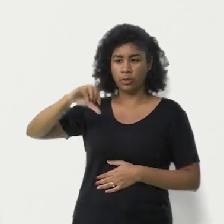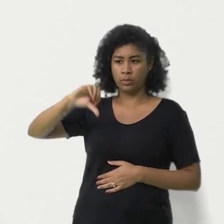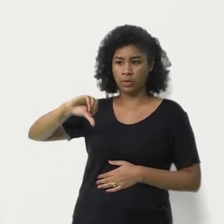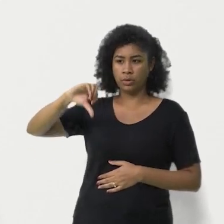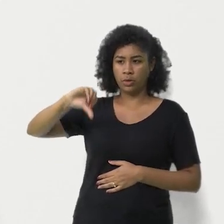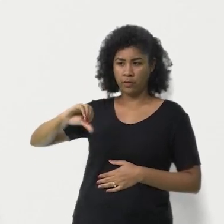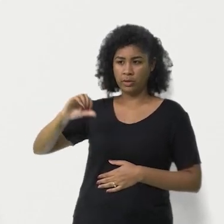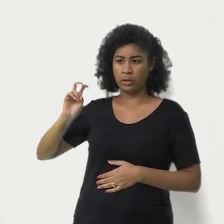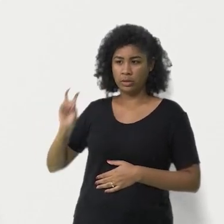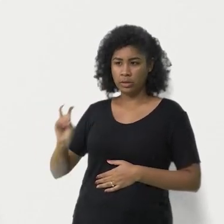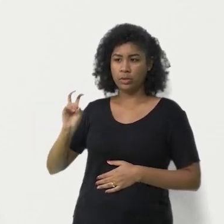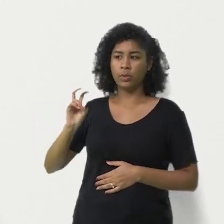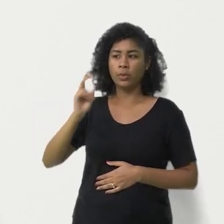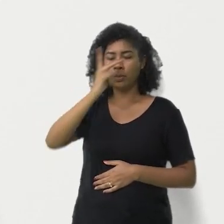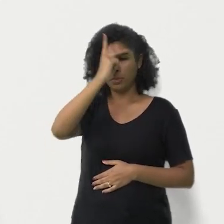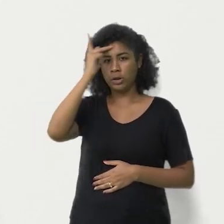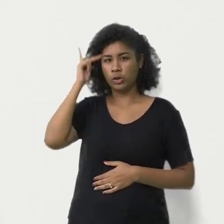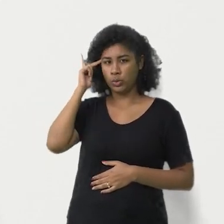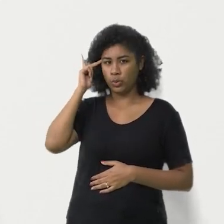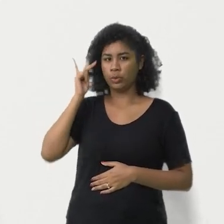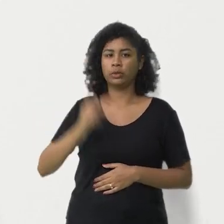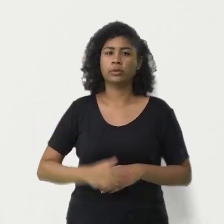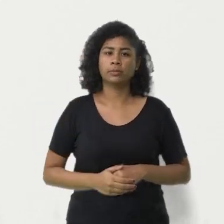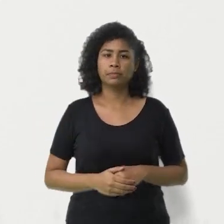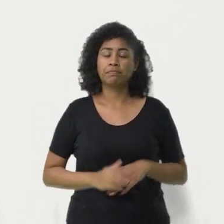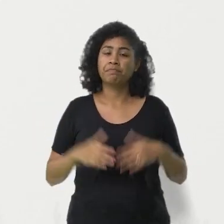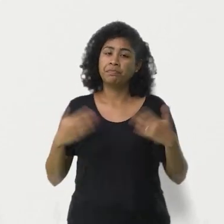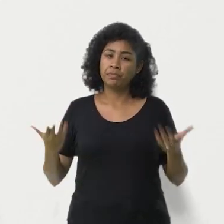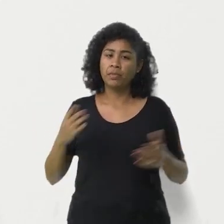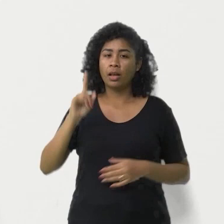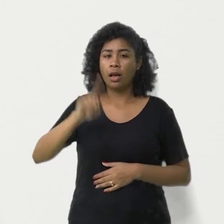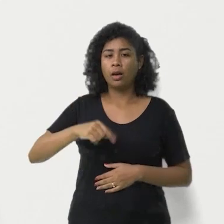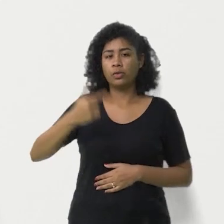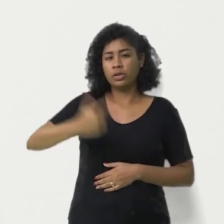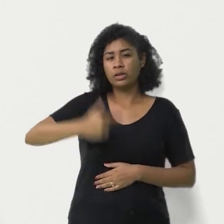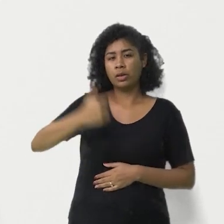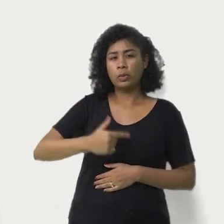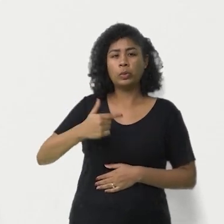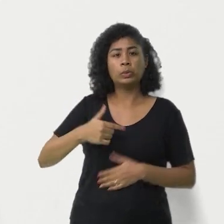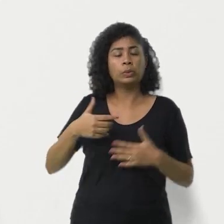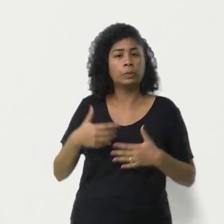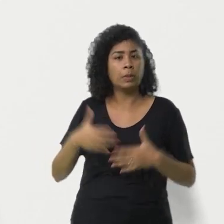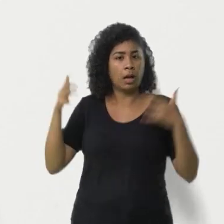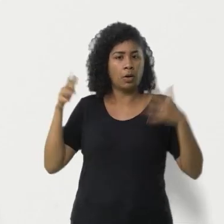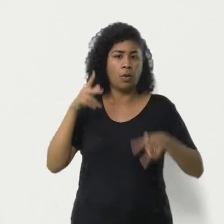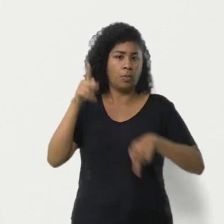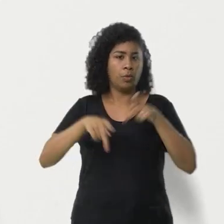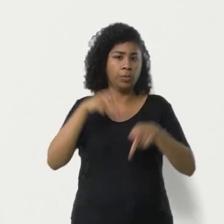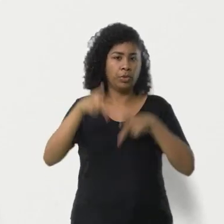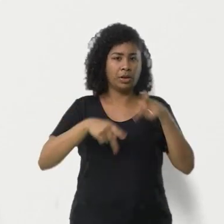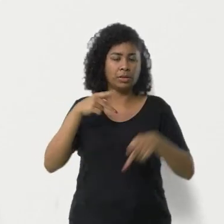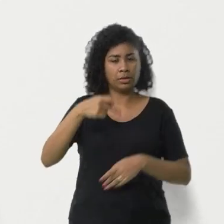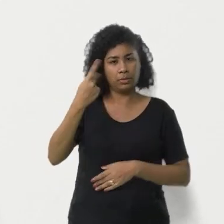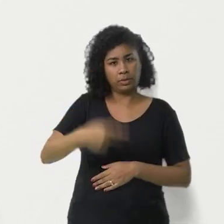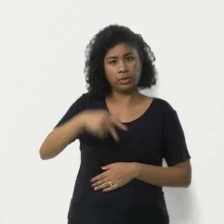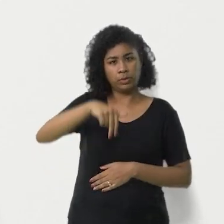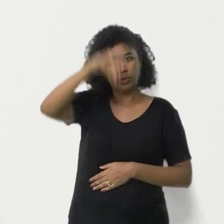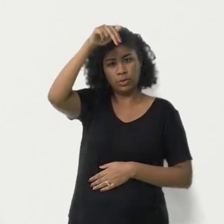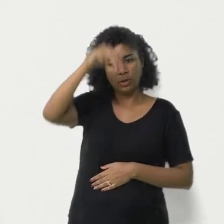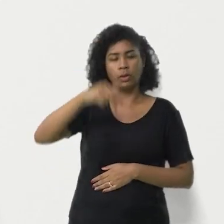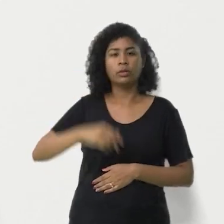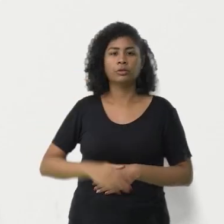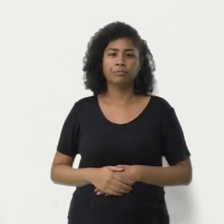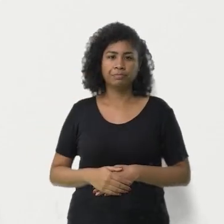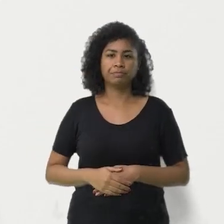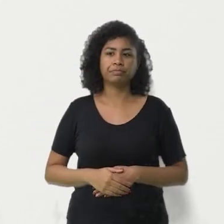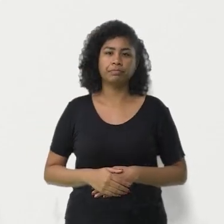4.269.995 habitantes. Então, vai ser o segundo maior população da região norte. Só vai perder